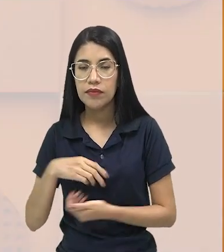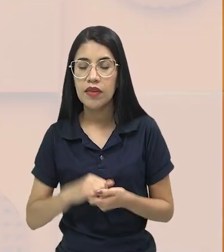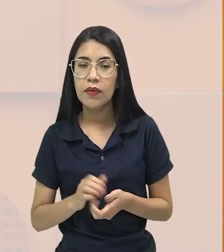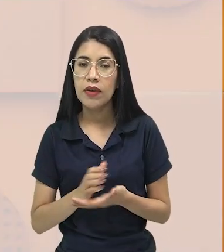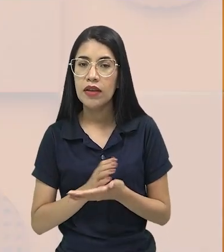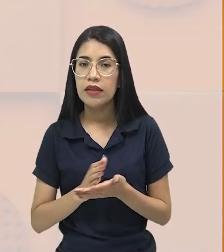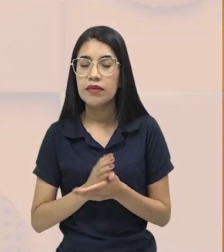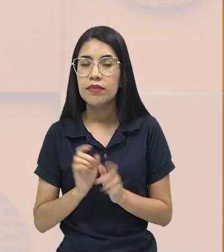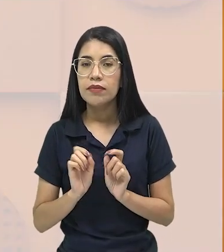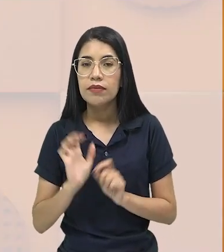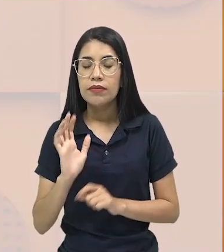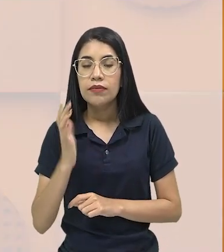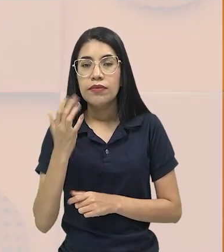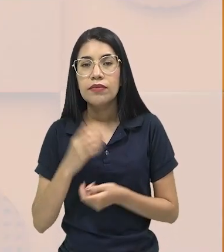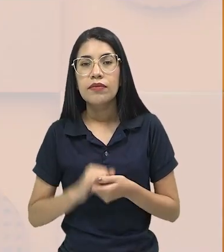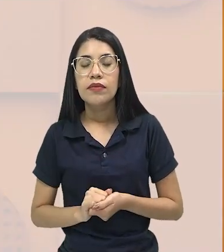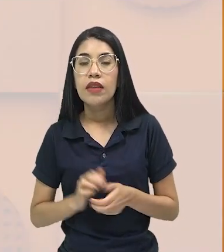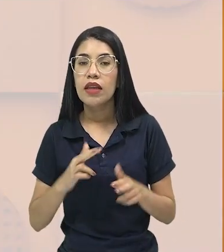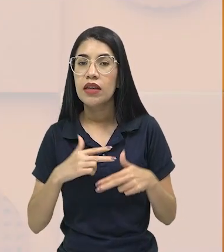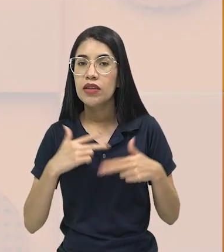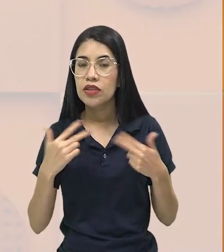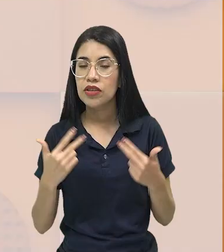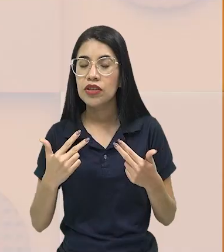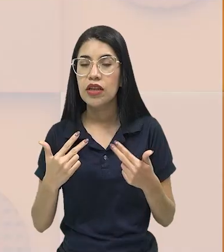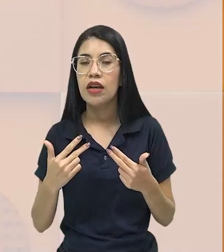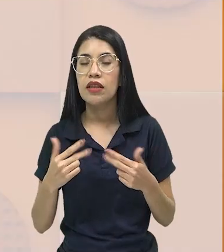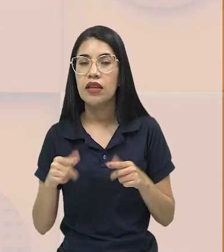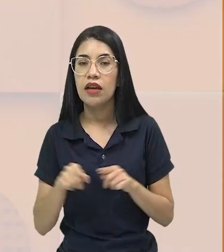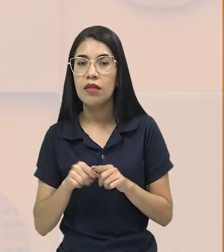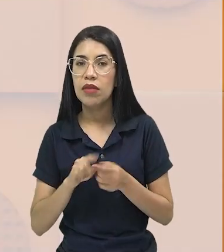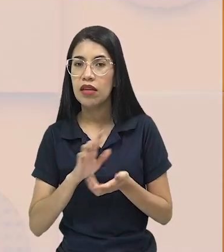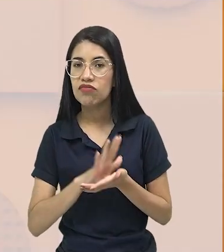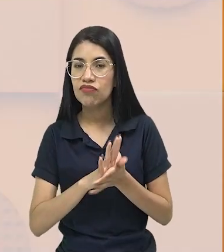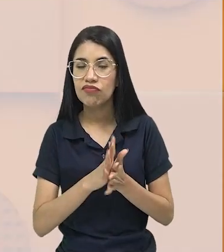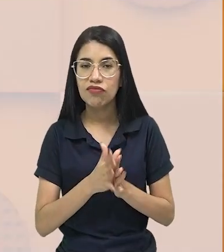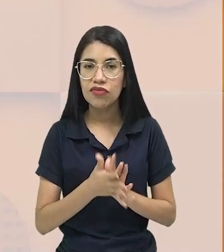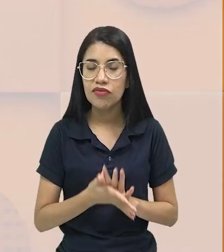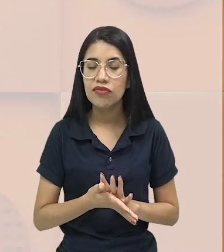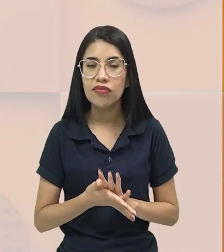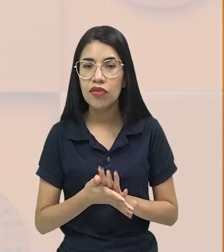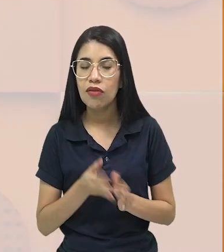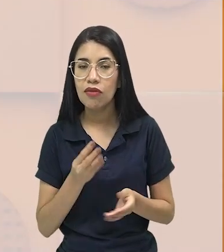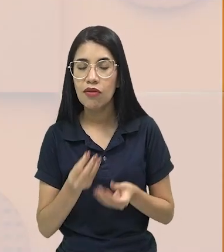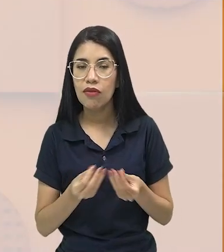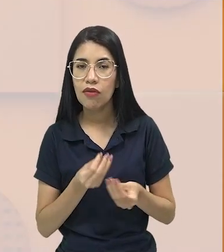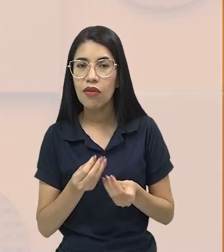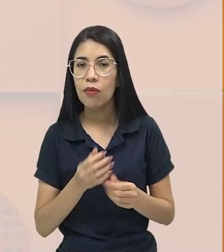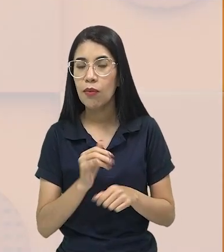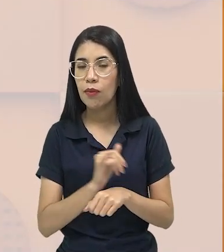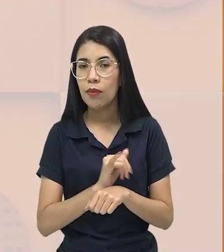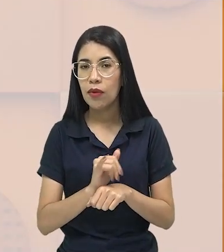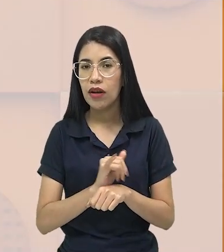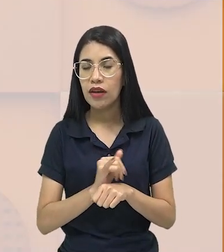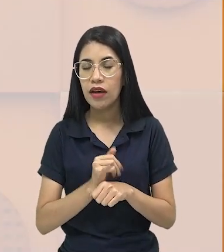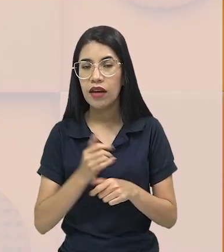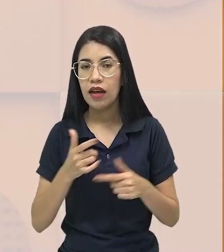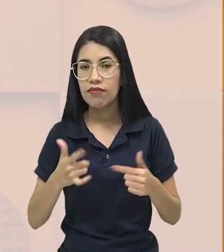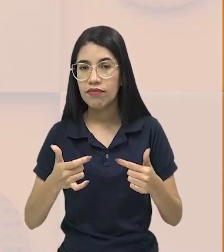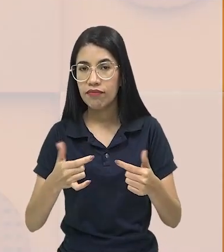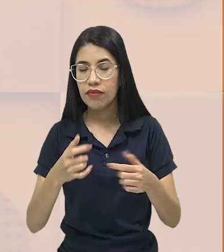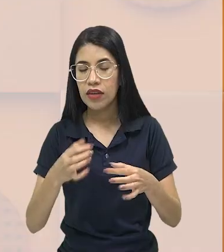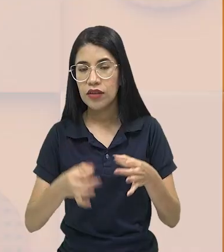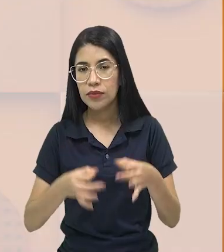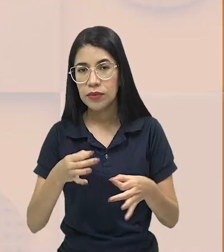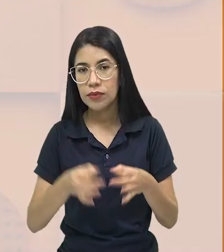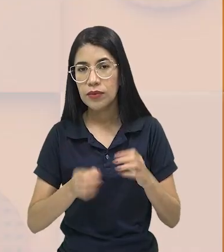que acontecia? Essas etnias eram simplesmente exterminadas através de um mecanismo que era a guerra justa,